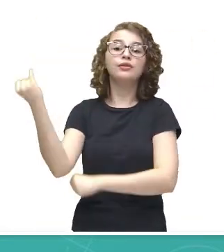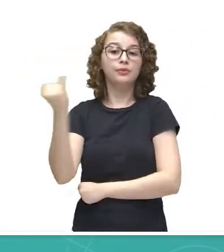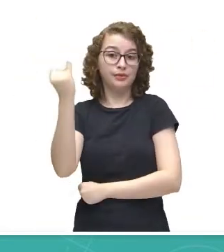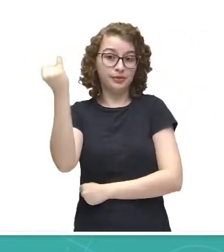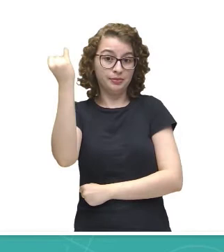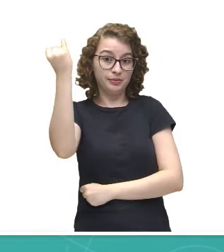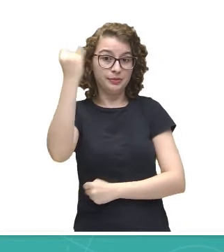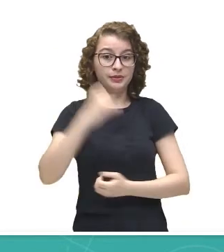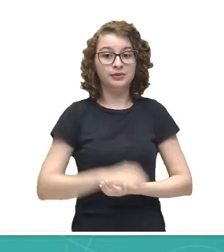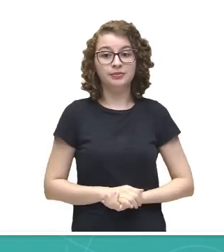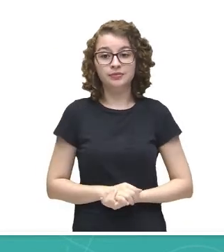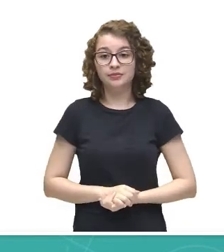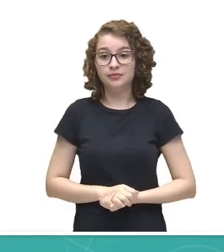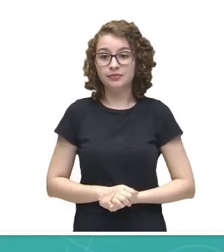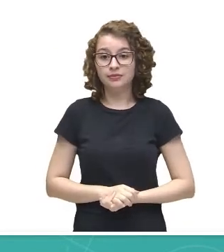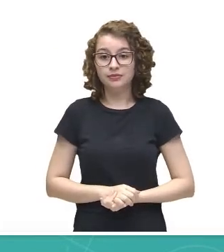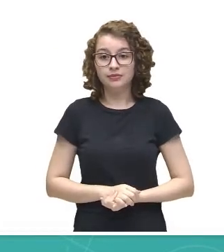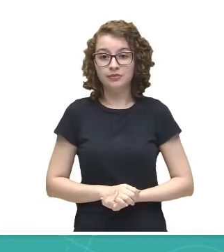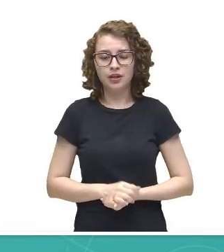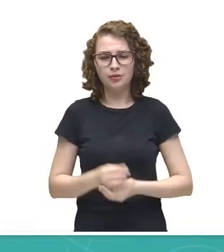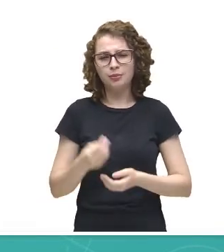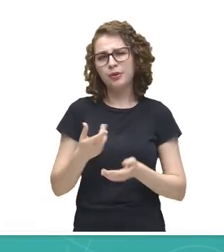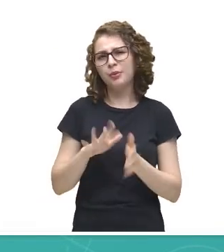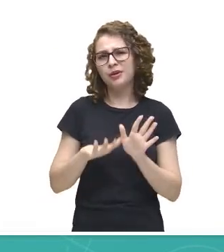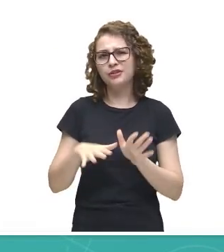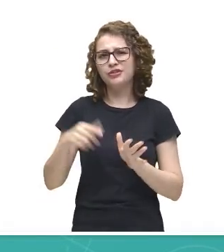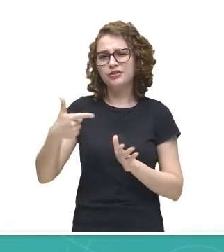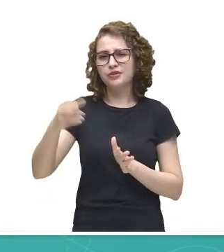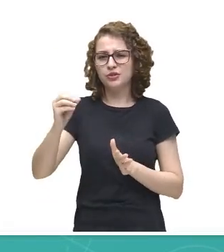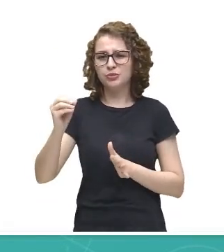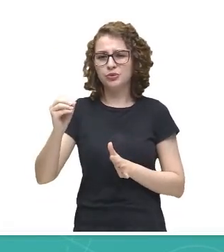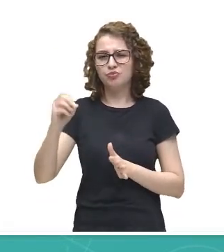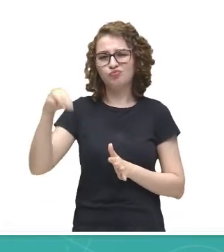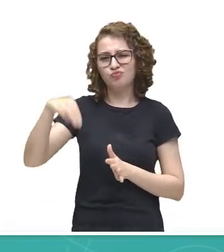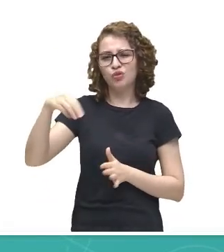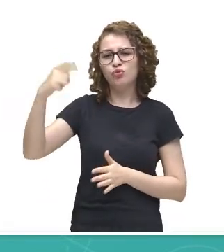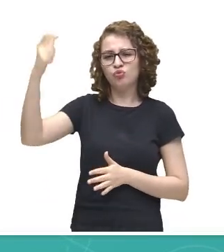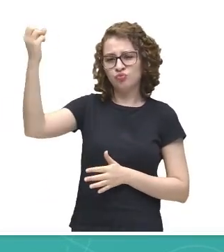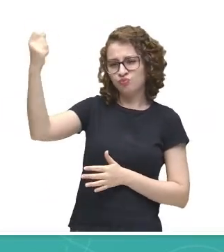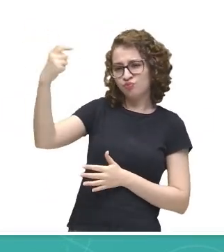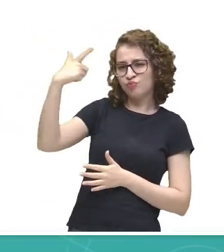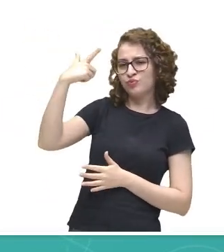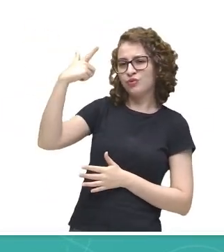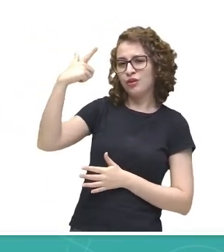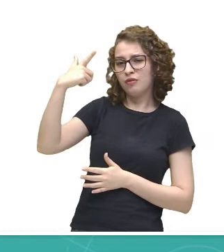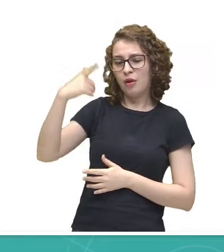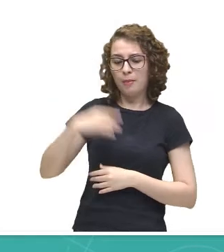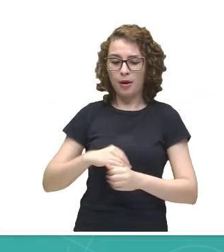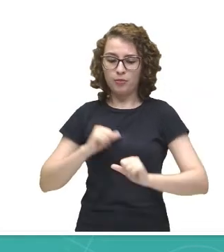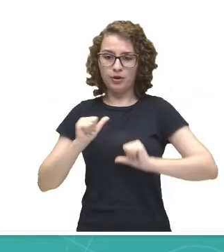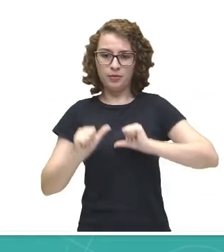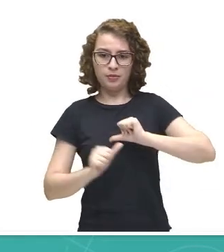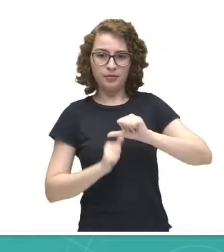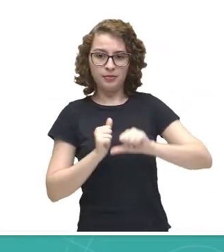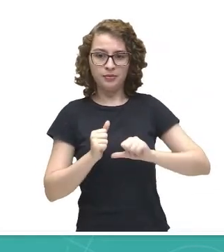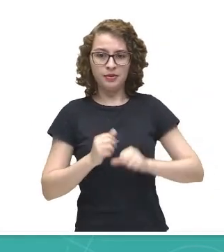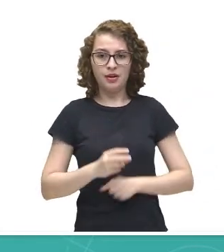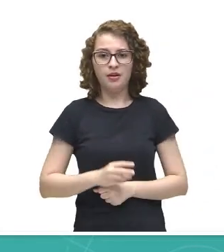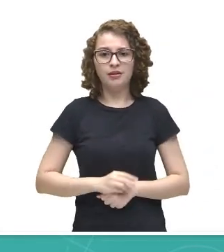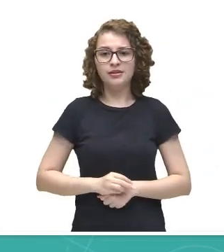importante fazer exercício físico e tomar 20 minutinhos de sol para ativar aí a nossa vitamina D,